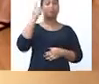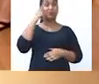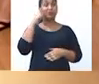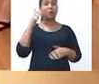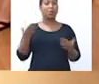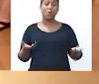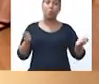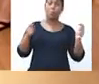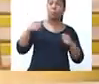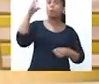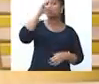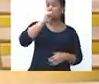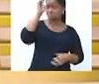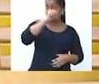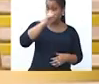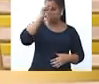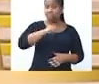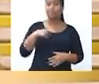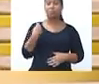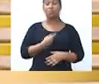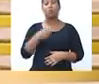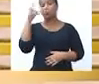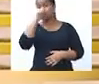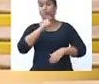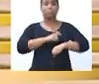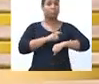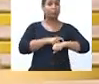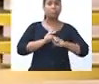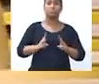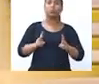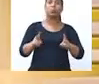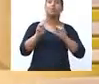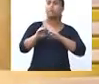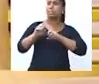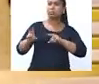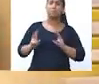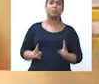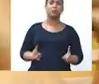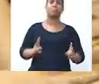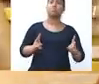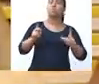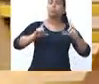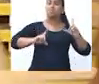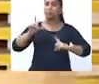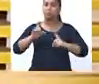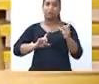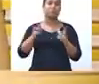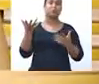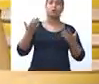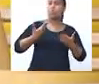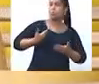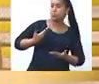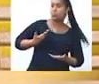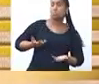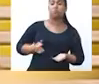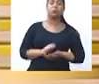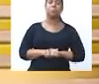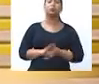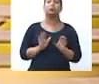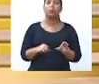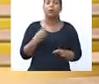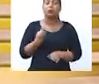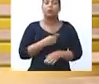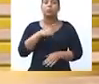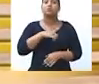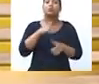a gente pode aprender, né? A gente está aprendendo o tempo inteiro, ensinando o tempo inteiro, na televisão, com o namorado, com os amigos, tudo mais. Mas a gente tem